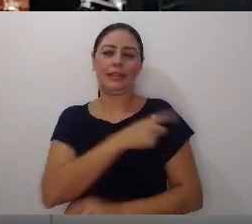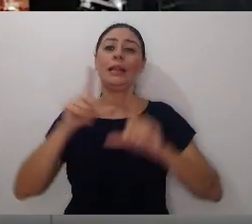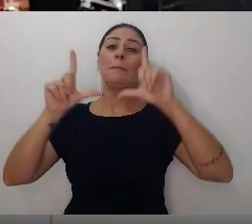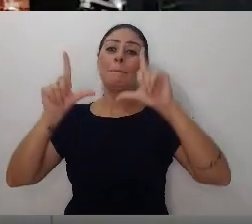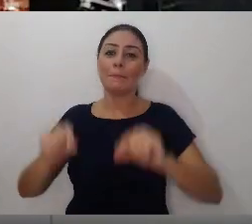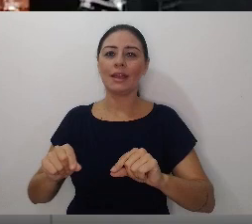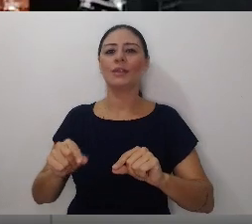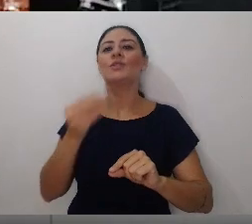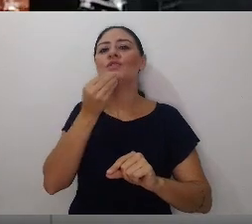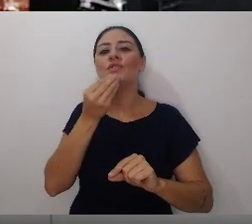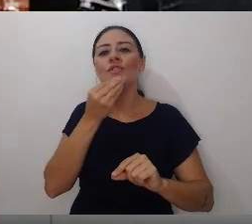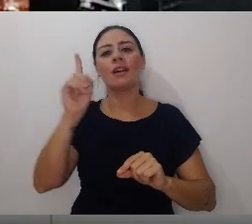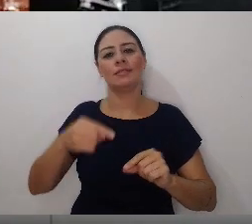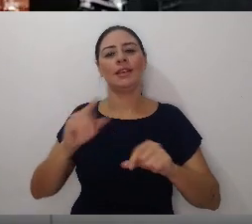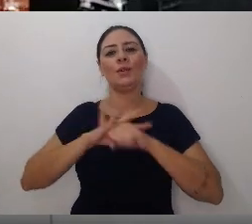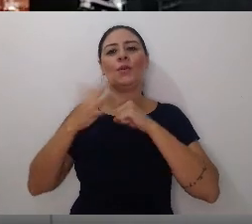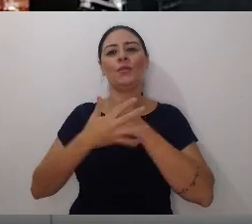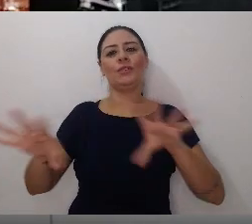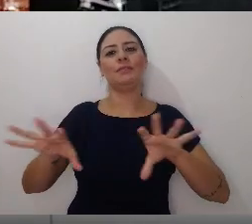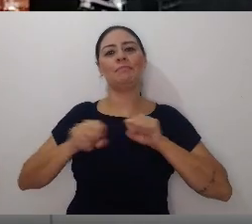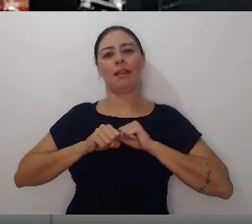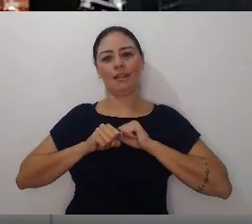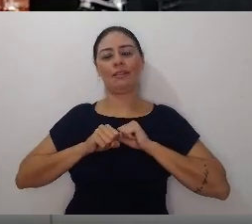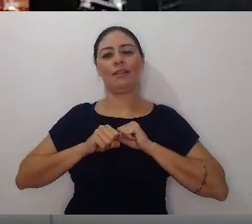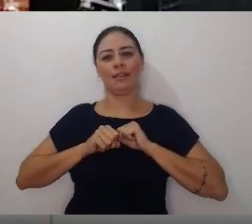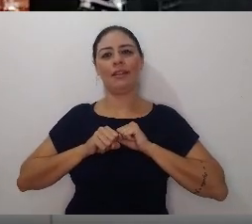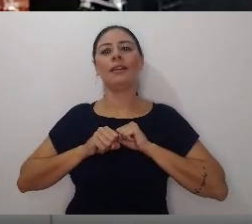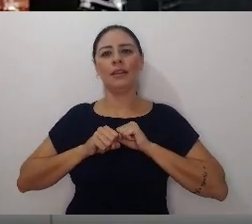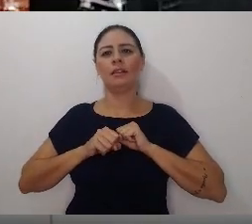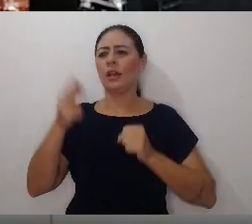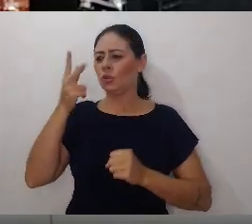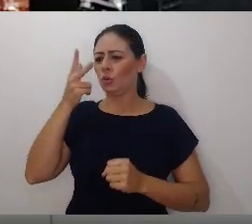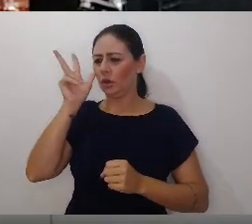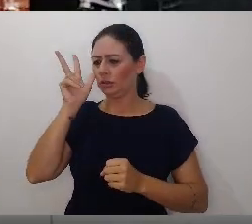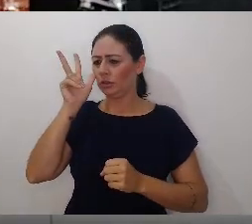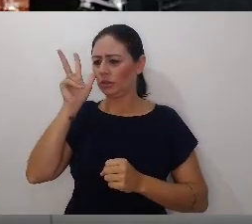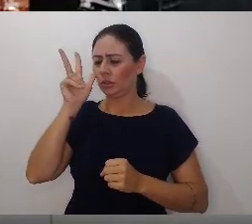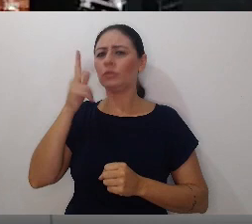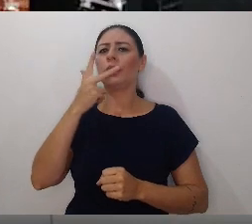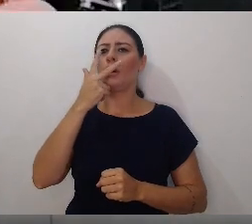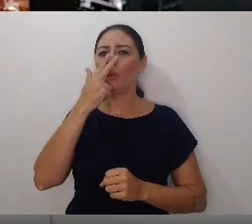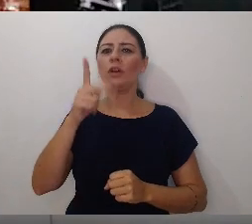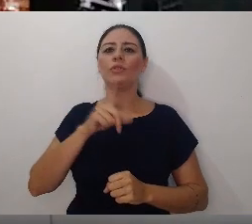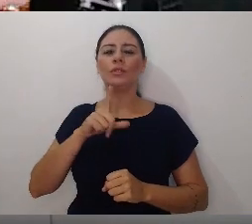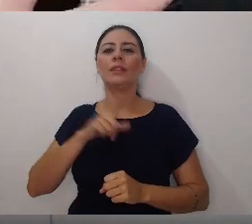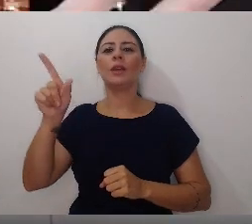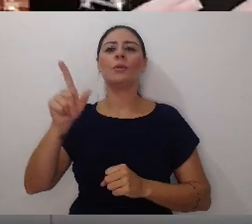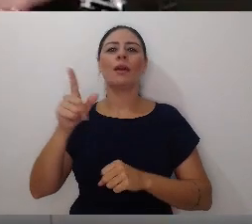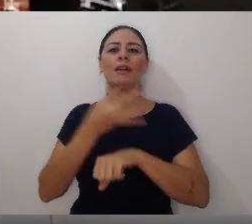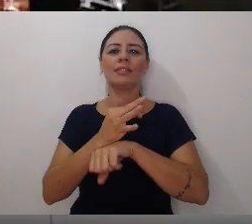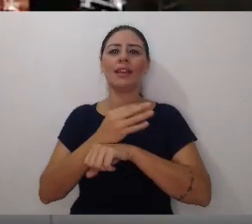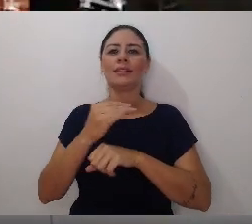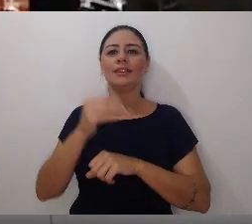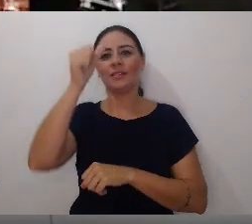só de vacina. Então, é bem menos improvável que seja contaminado com Covid. E eles estão até ociosos. Antes